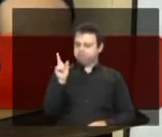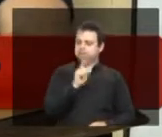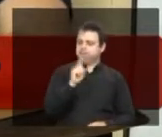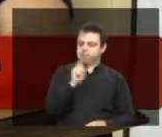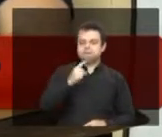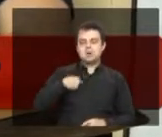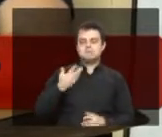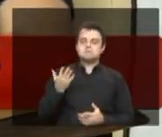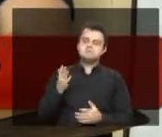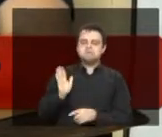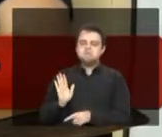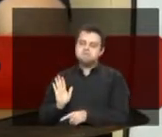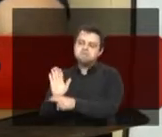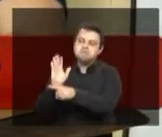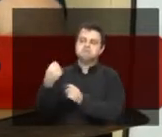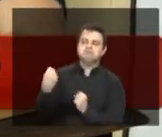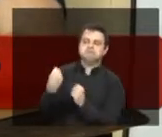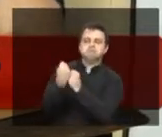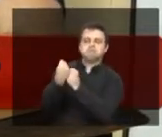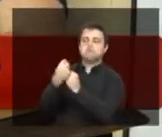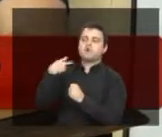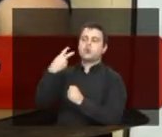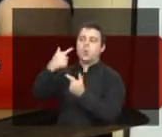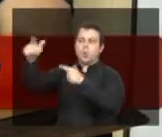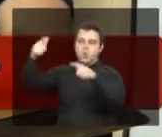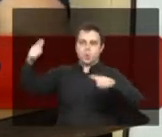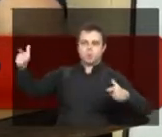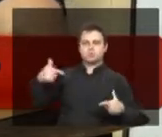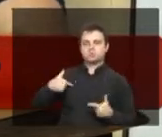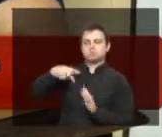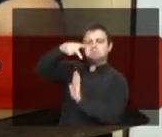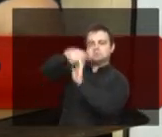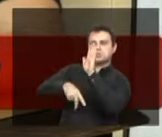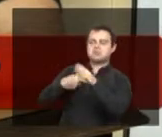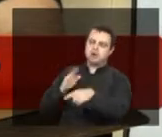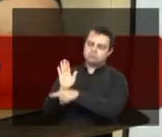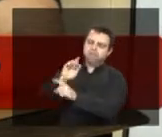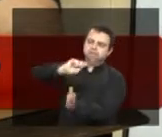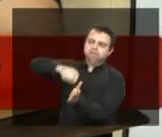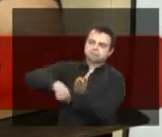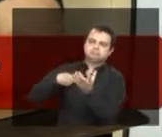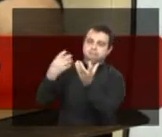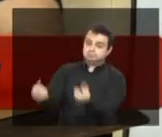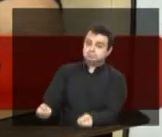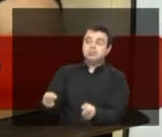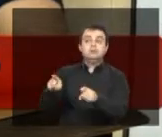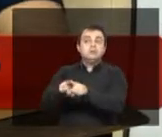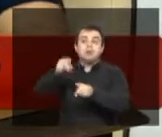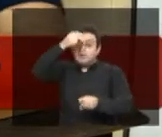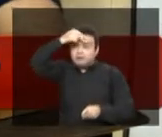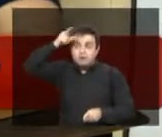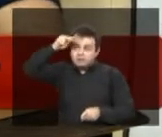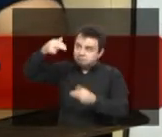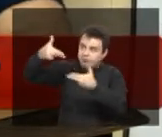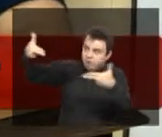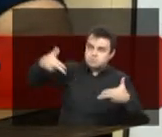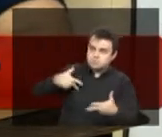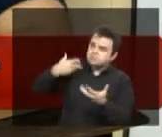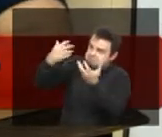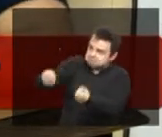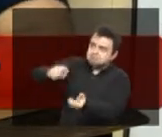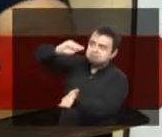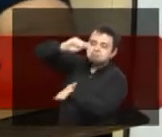eu assino a favor de outros vereadores aqui, né, e até do Executivo, que a gente só quer o bem